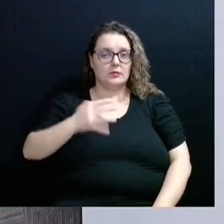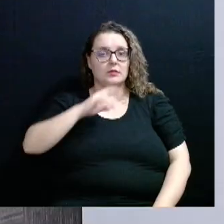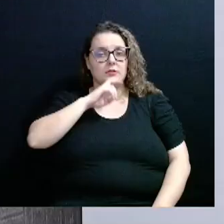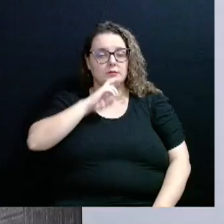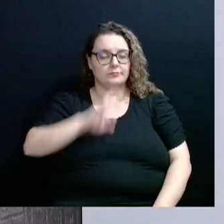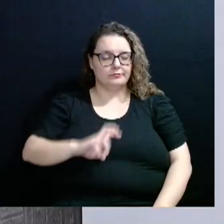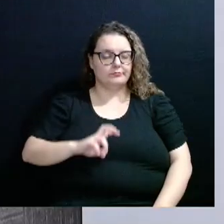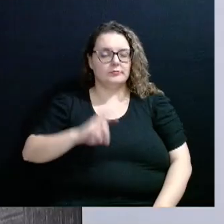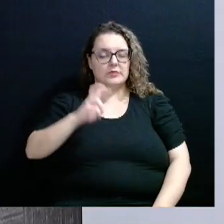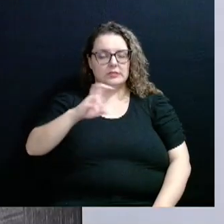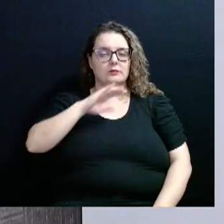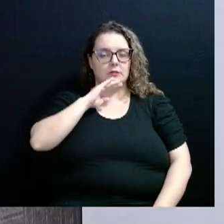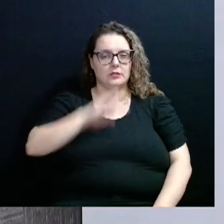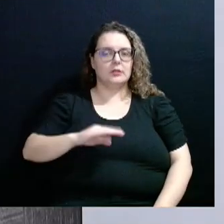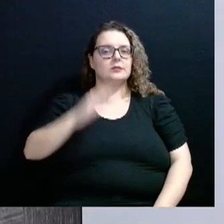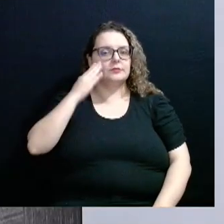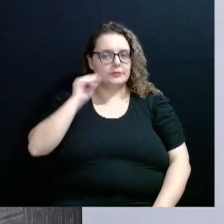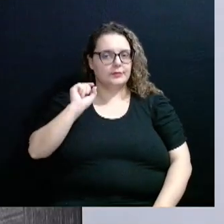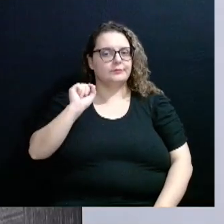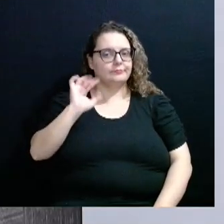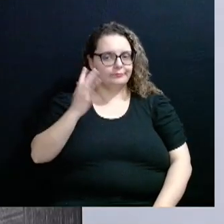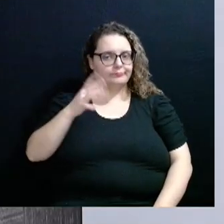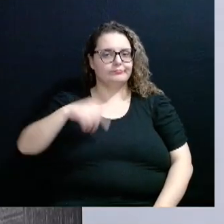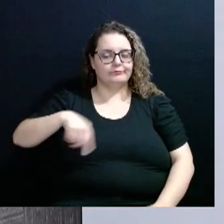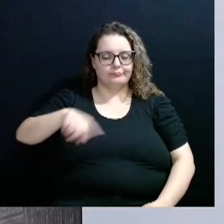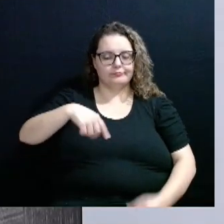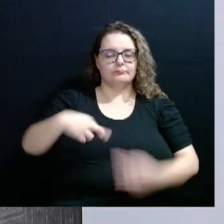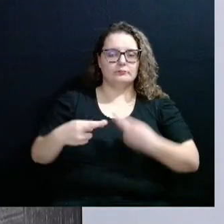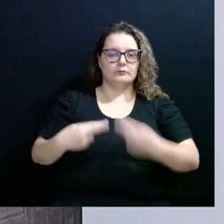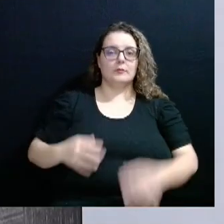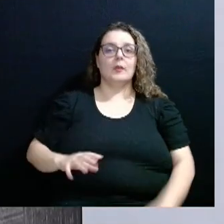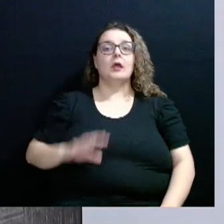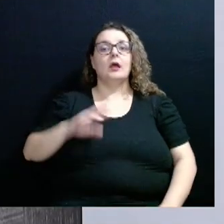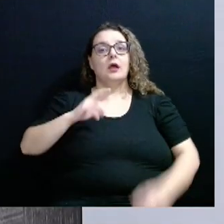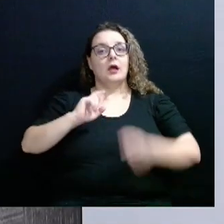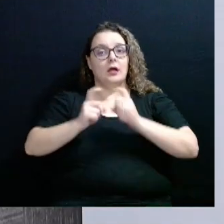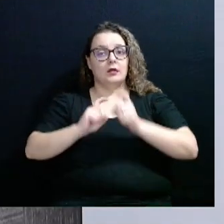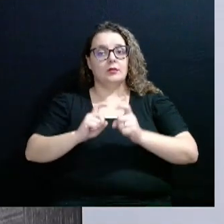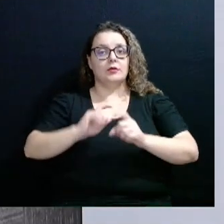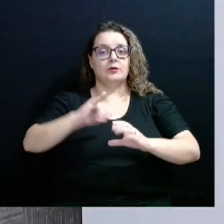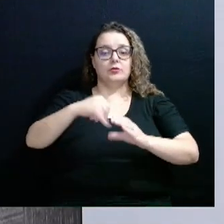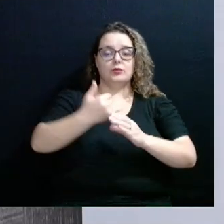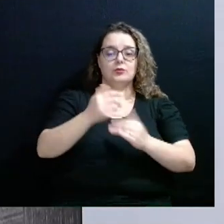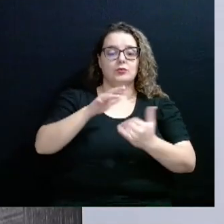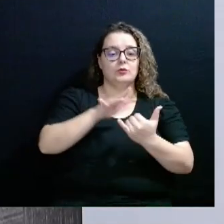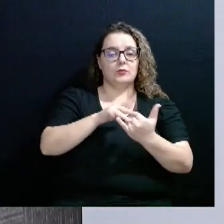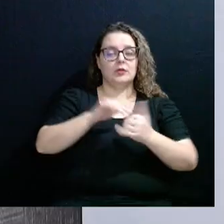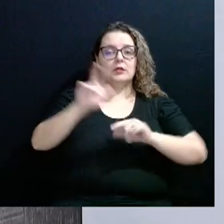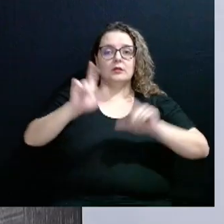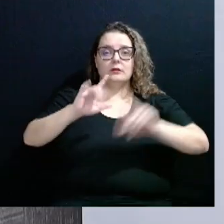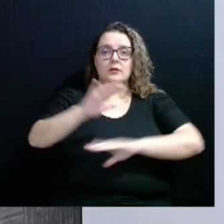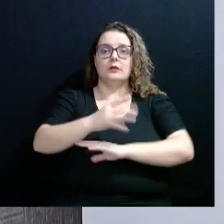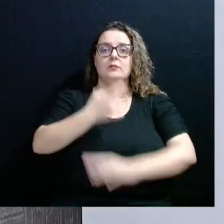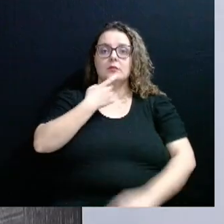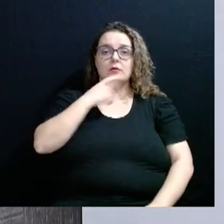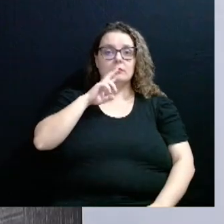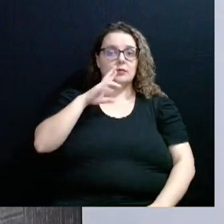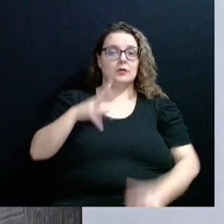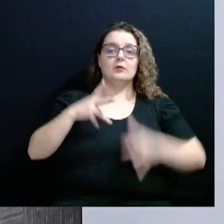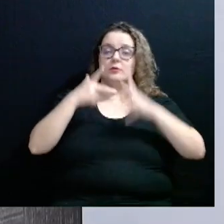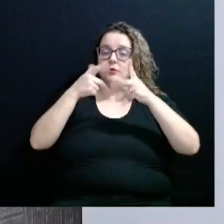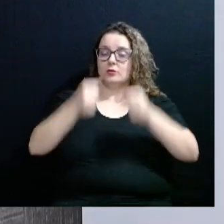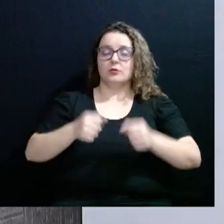acontece. A reunião completa você encontra no youtube.com/TV Câmara Campinas e o resultado de todos os